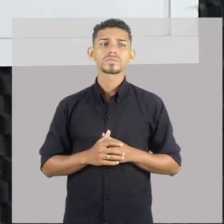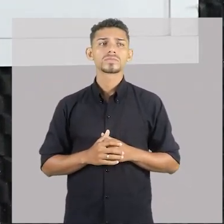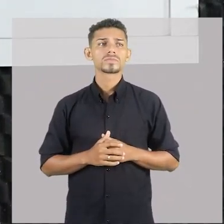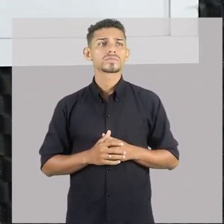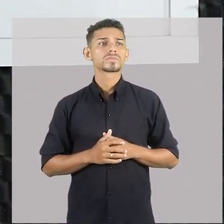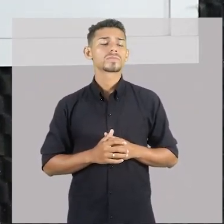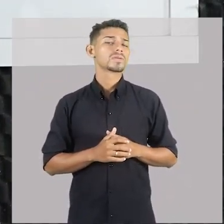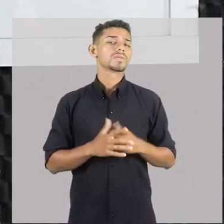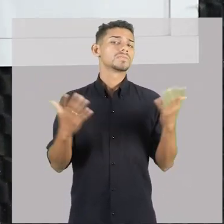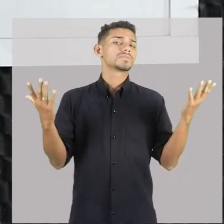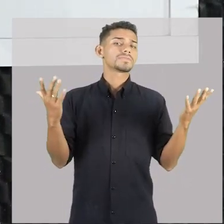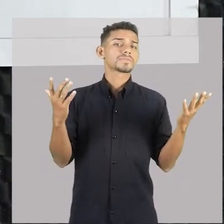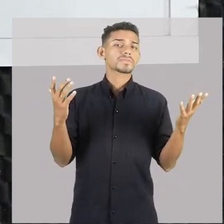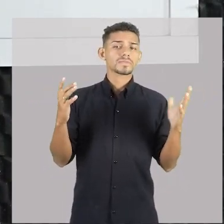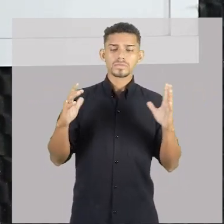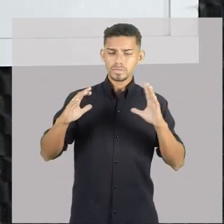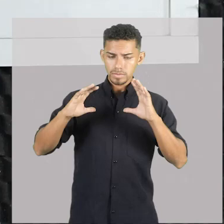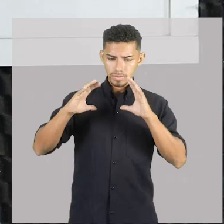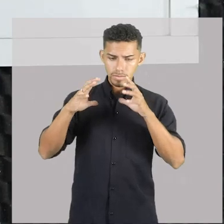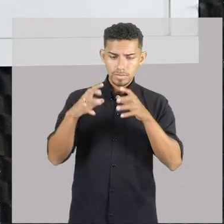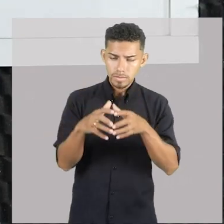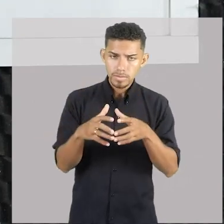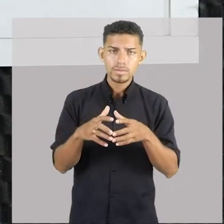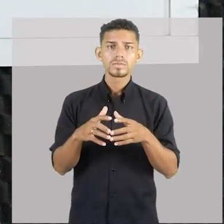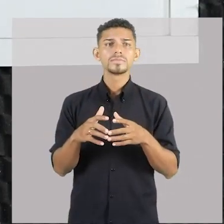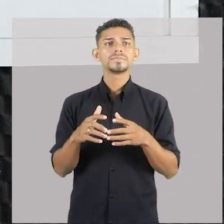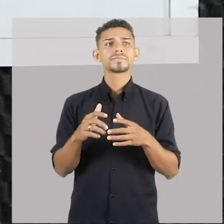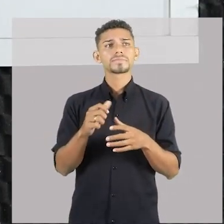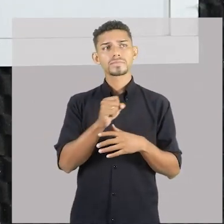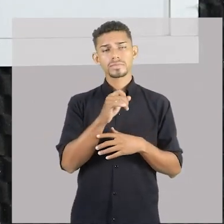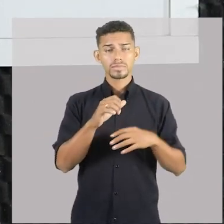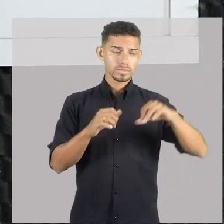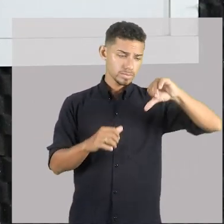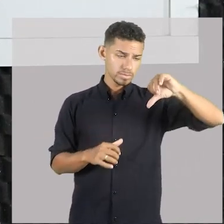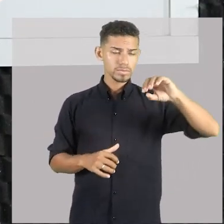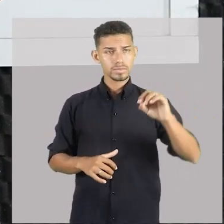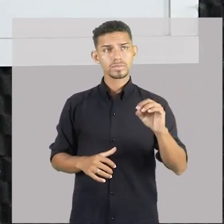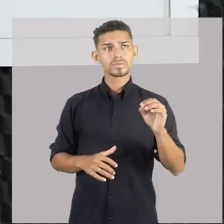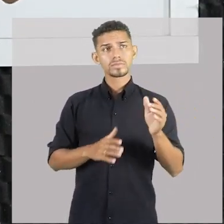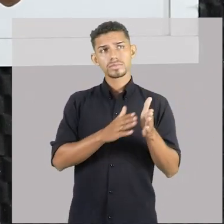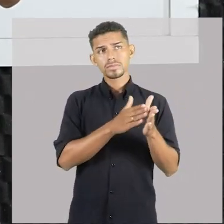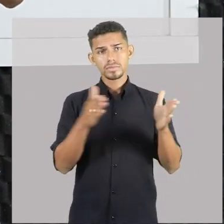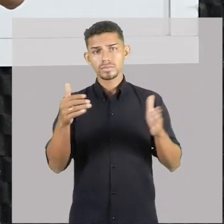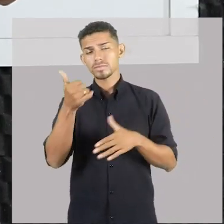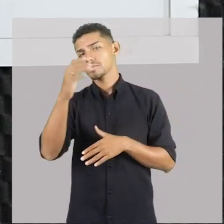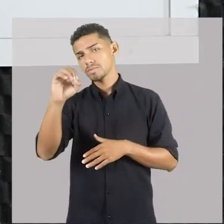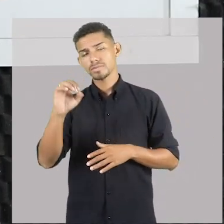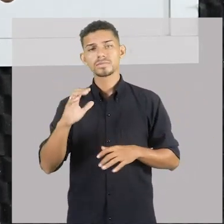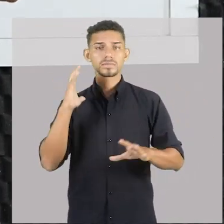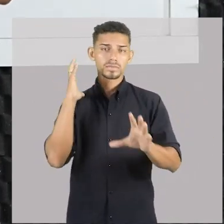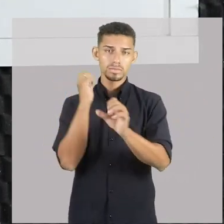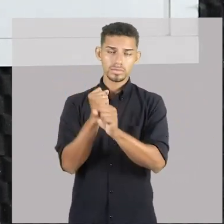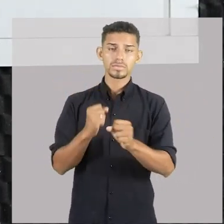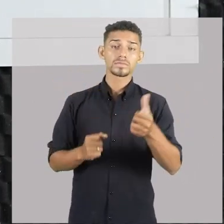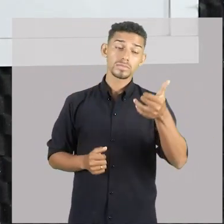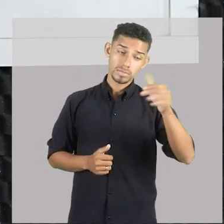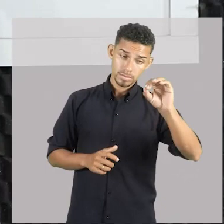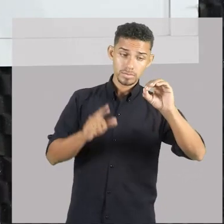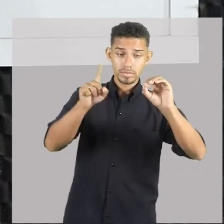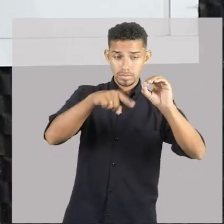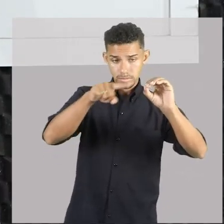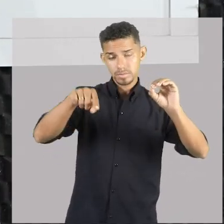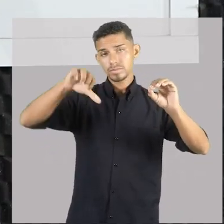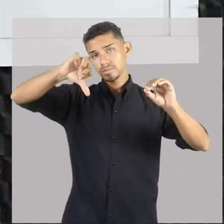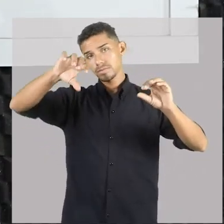pessoas, mas a massa total de pessoas. Então, se cada uma é 90, passaram 10 pessoas, então é 10